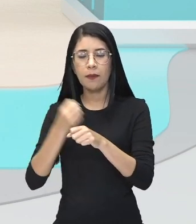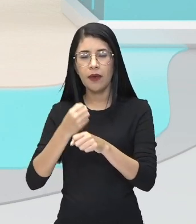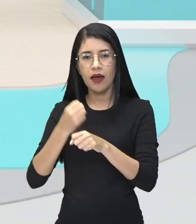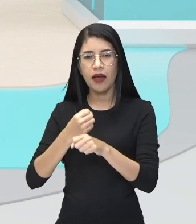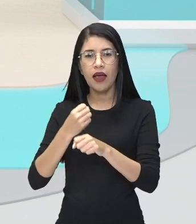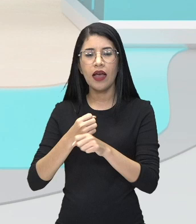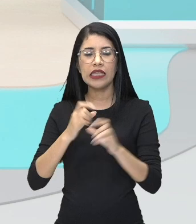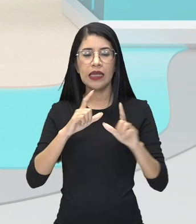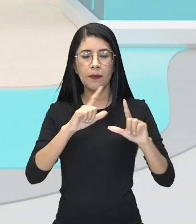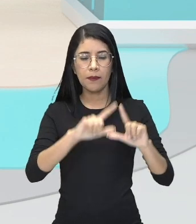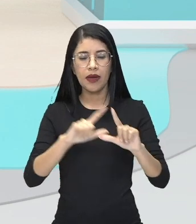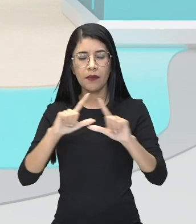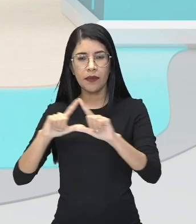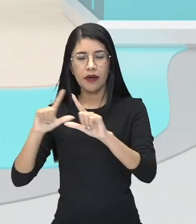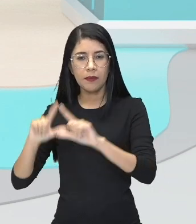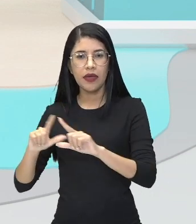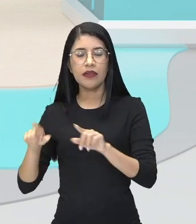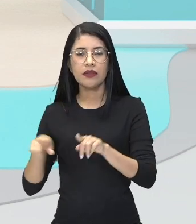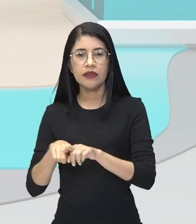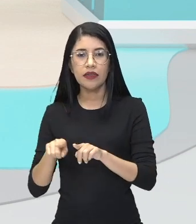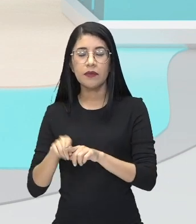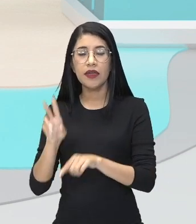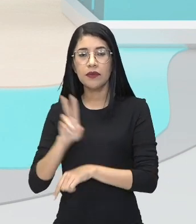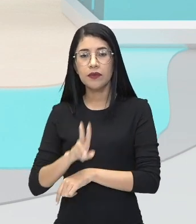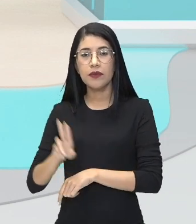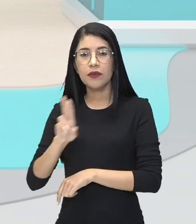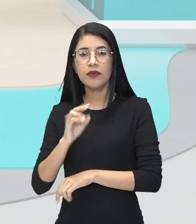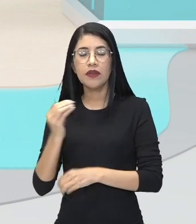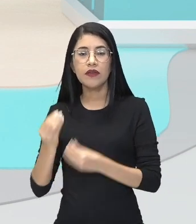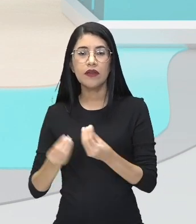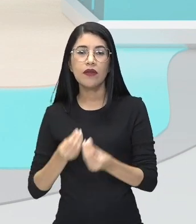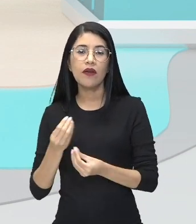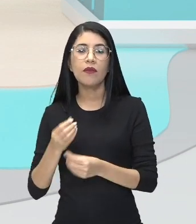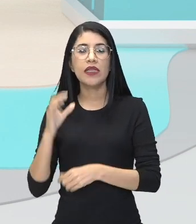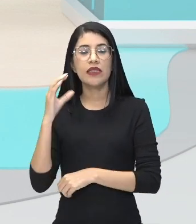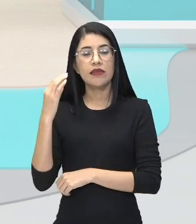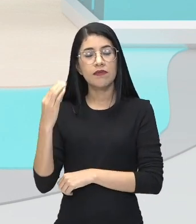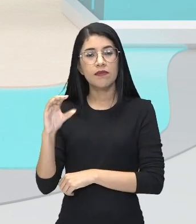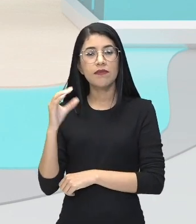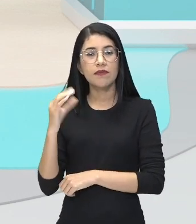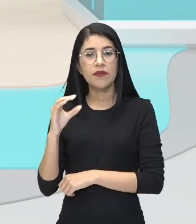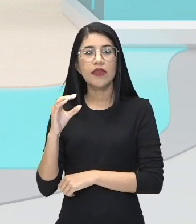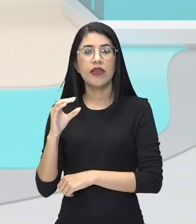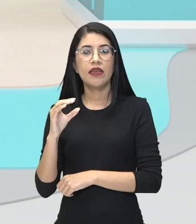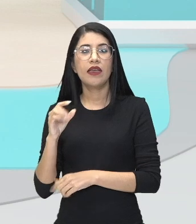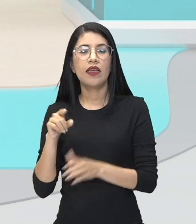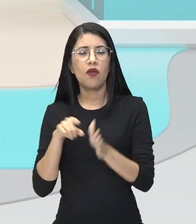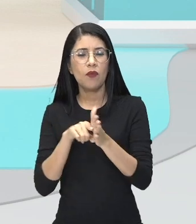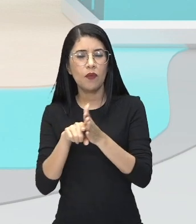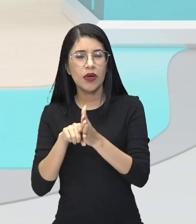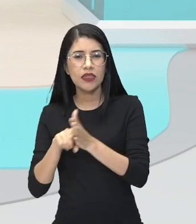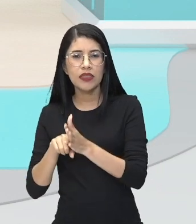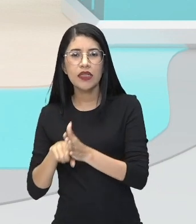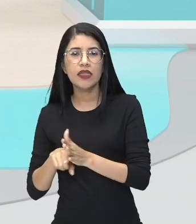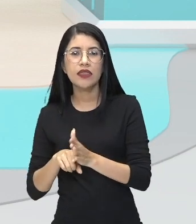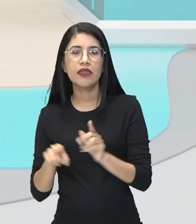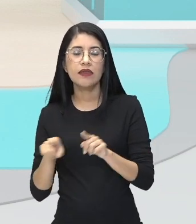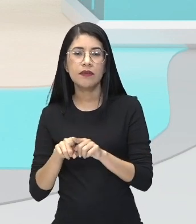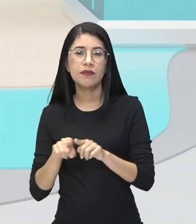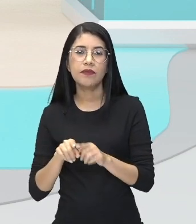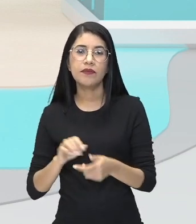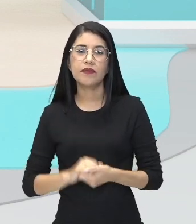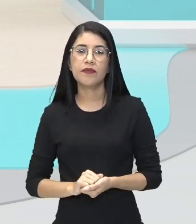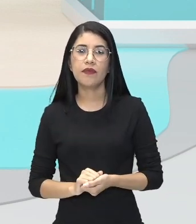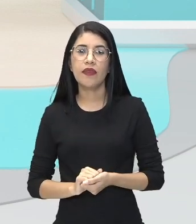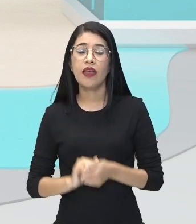das pirâmides, o uso, né, principalmente da ciência, que está sendo muito explorado esse quesito, mas